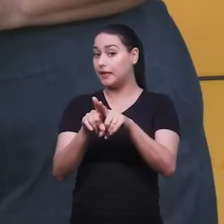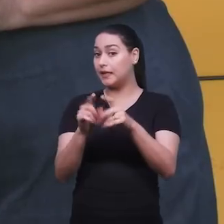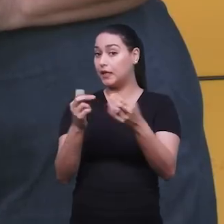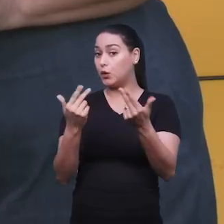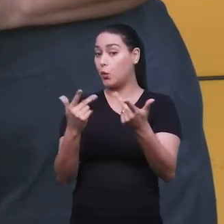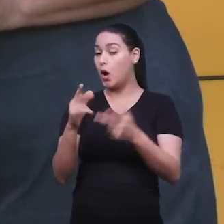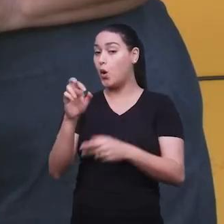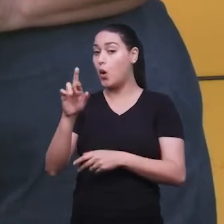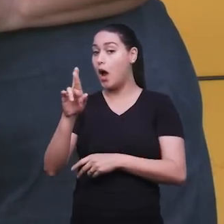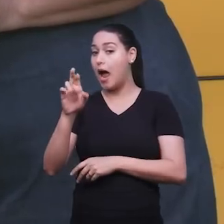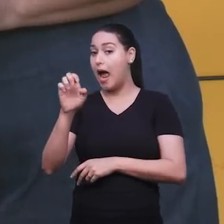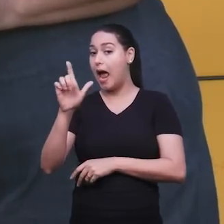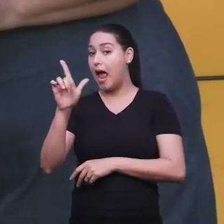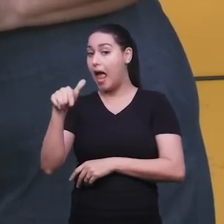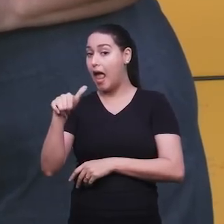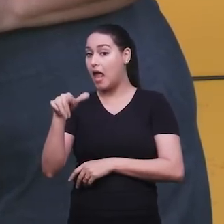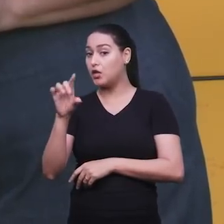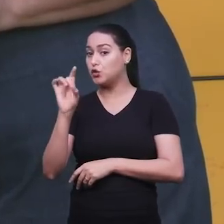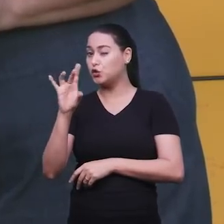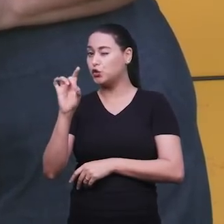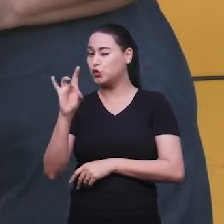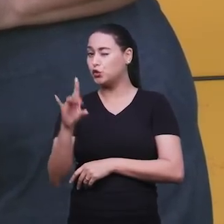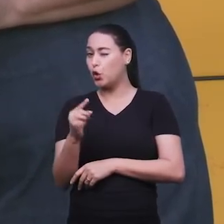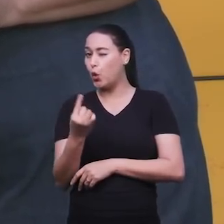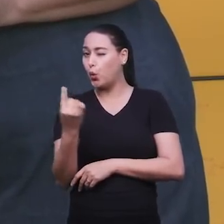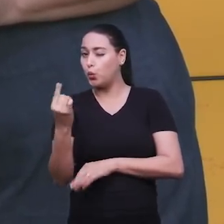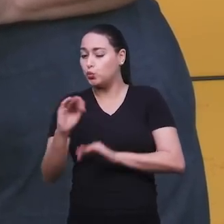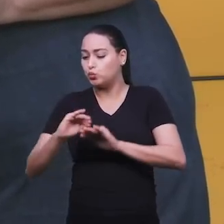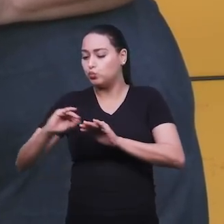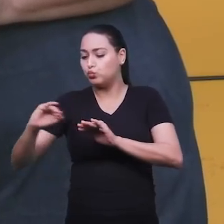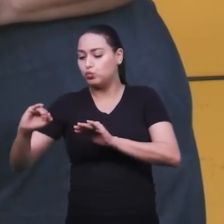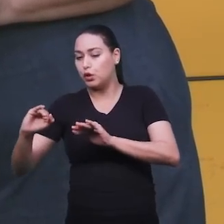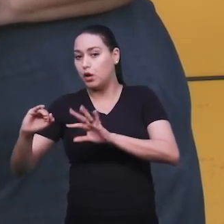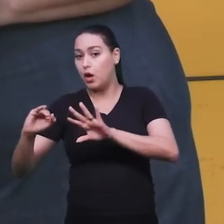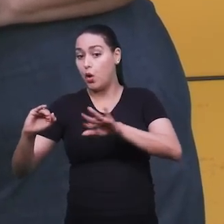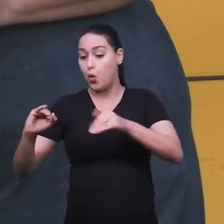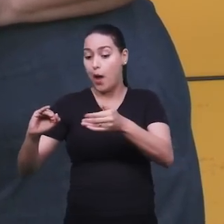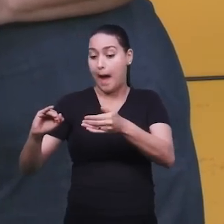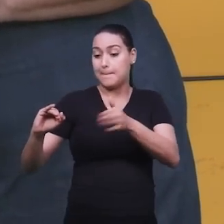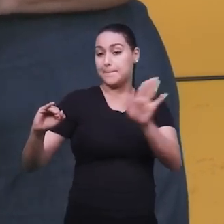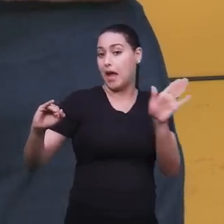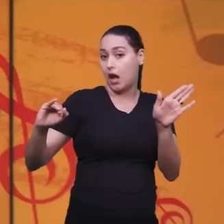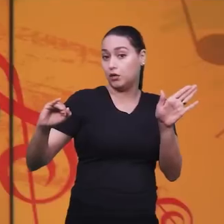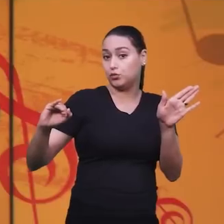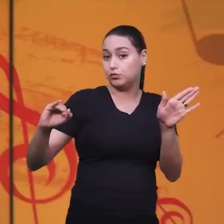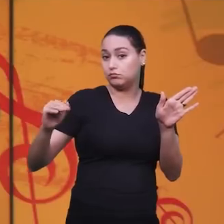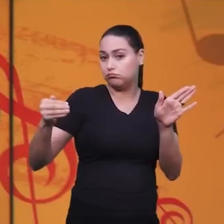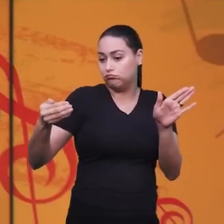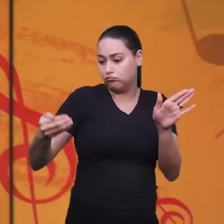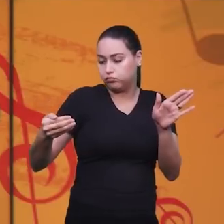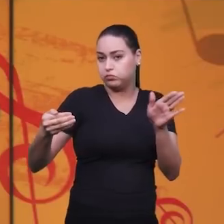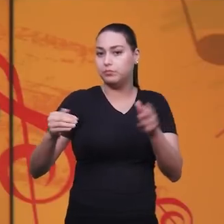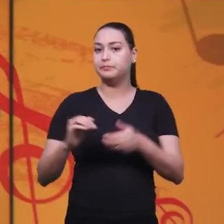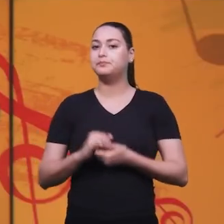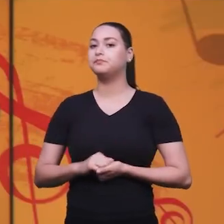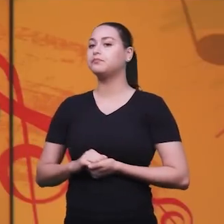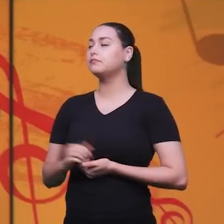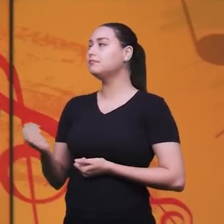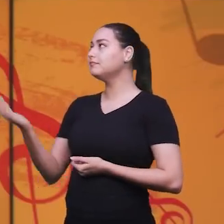na notinha Ré. Vai fechar só um ladinho, o outro vai ficar aberto.